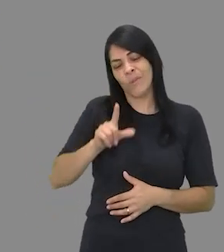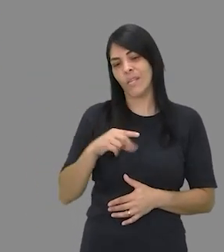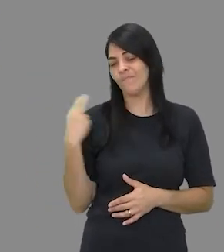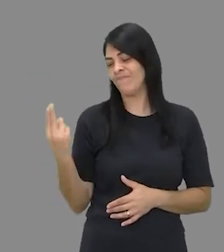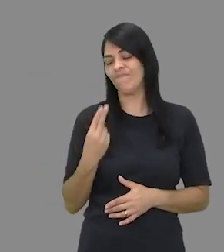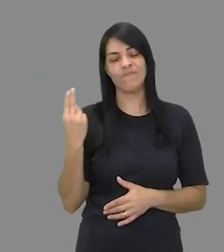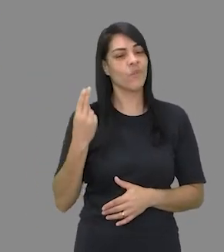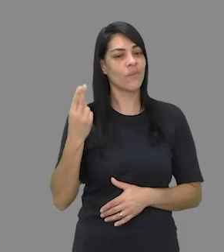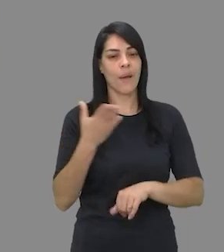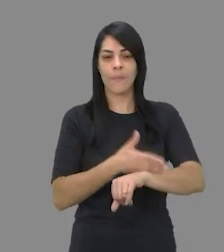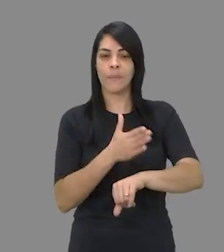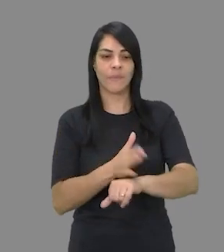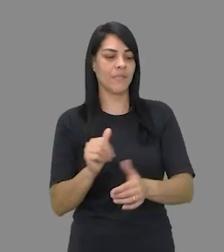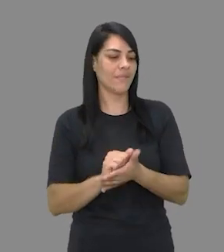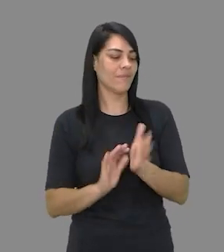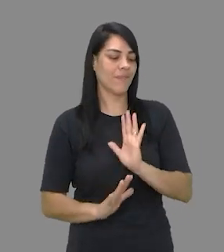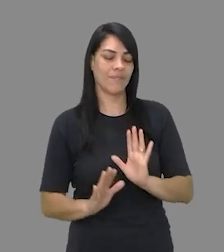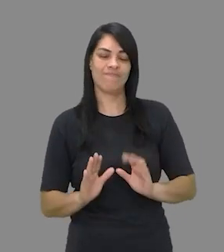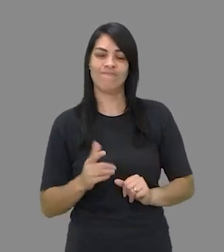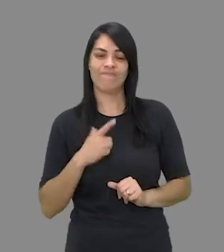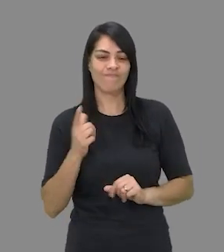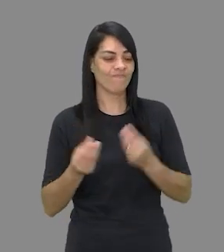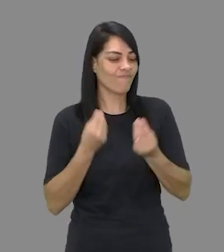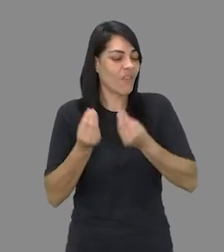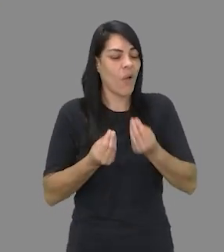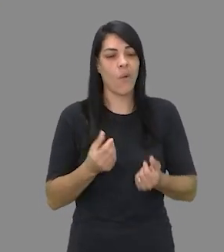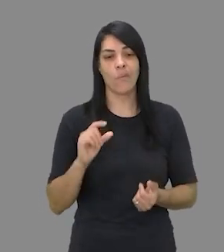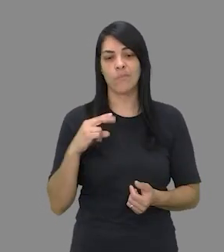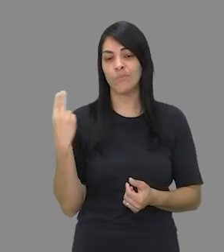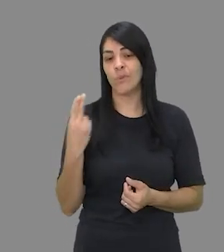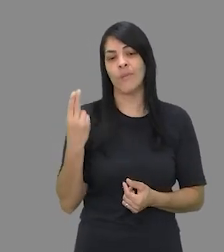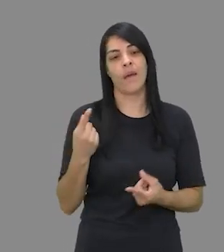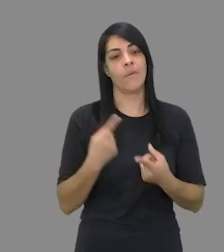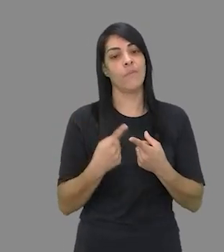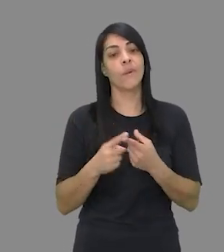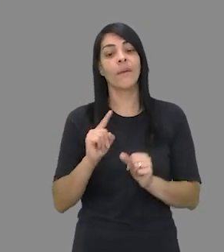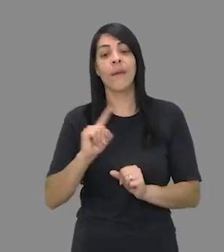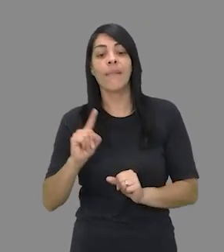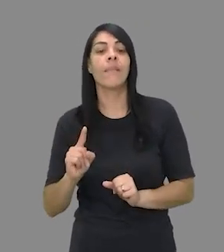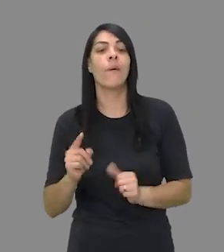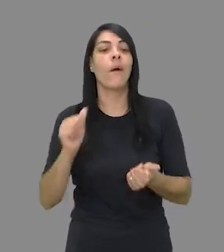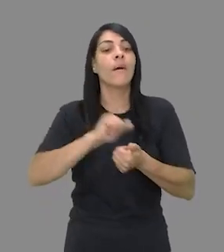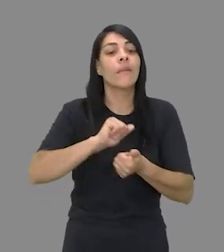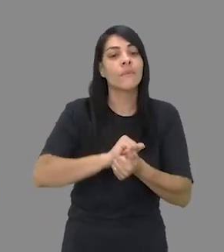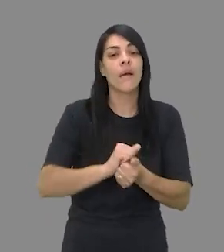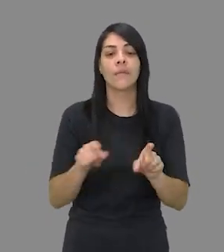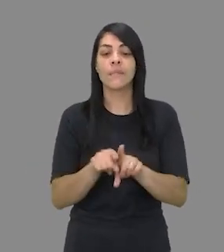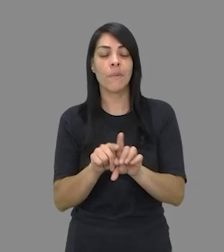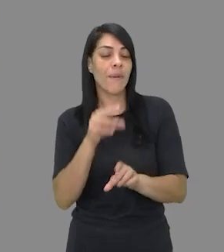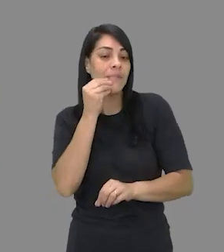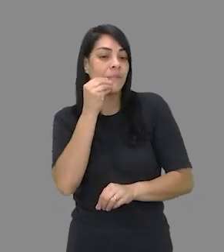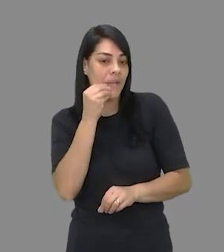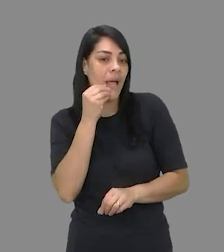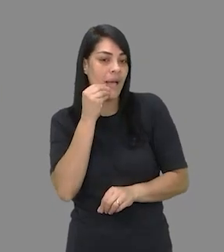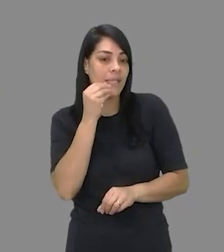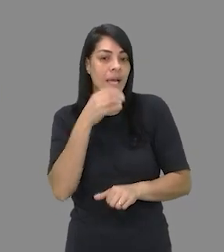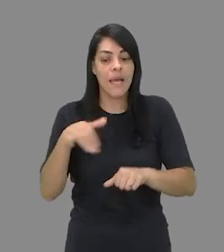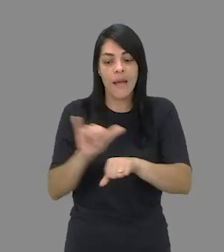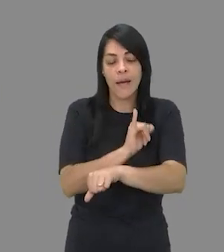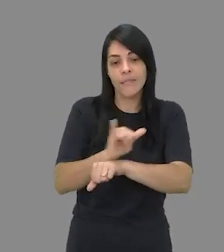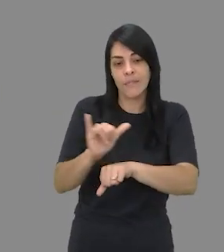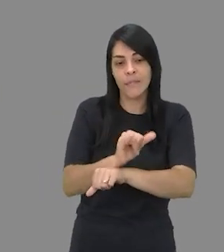praticar determinada atividade. Então, o porquê não adaptarmos, o porquê não também experimentarmos a